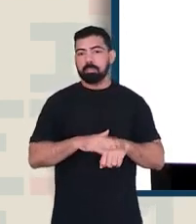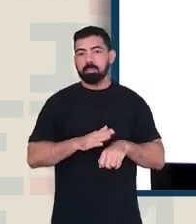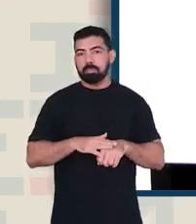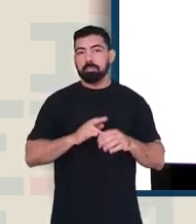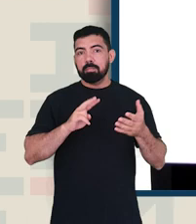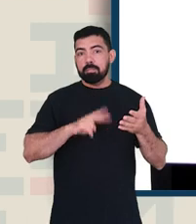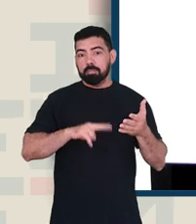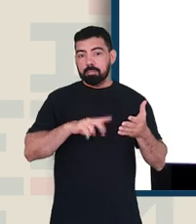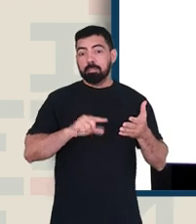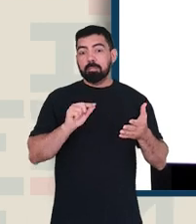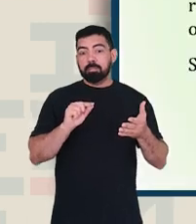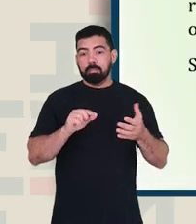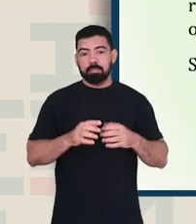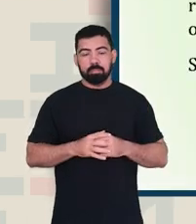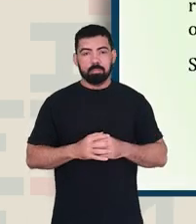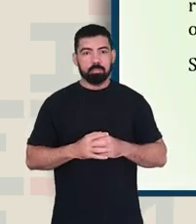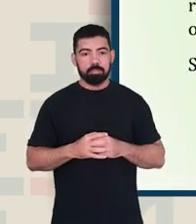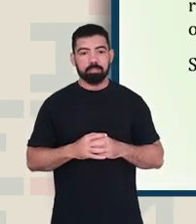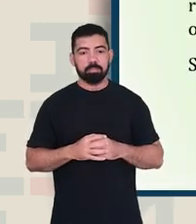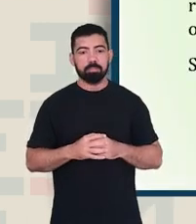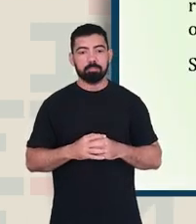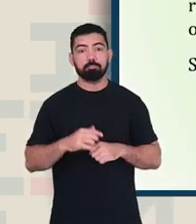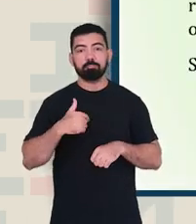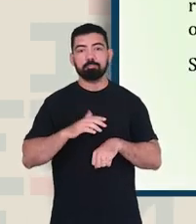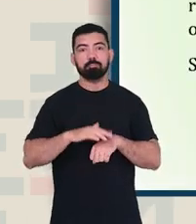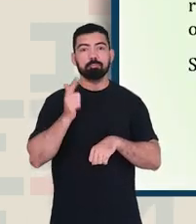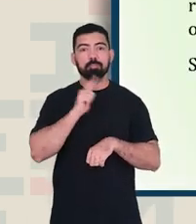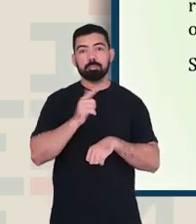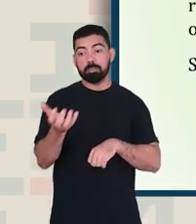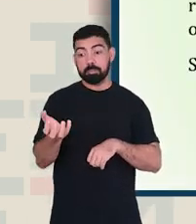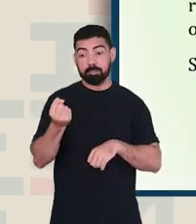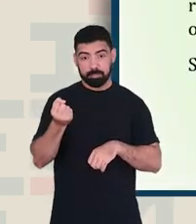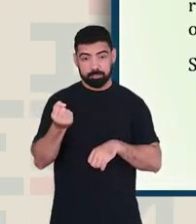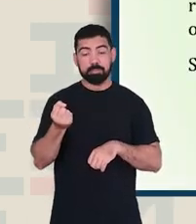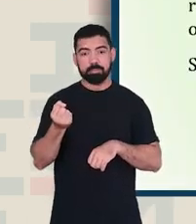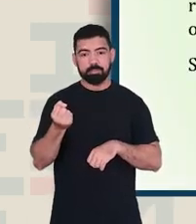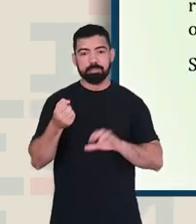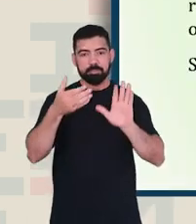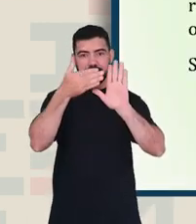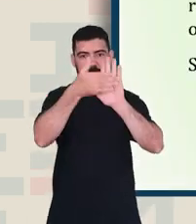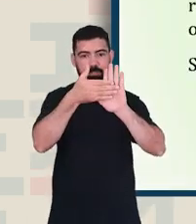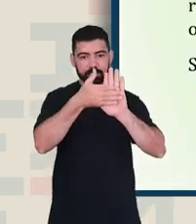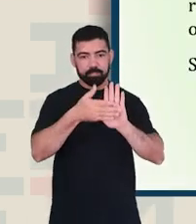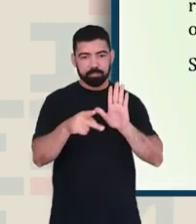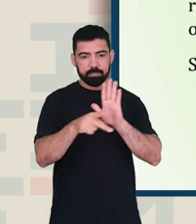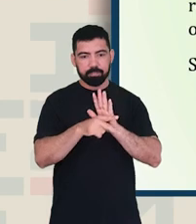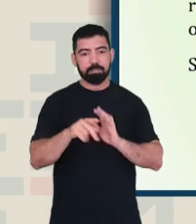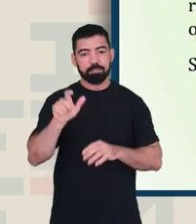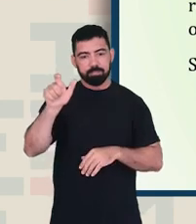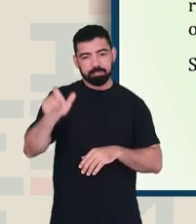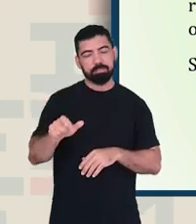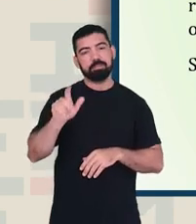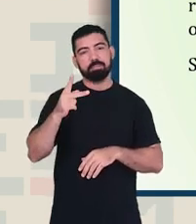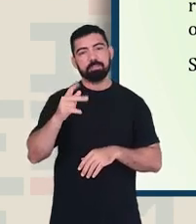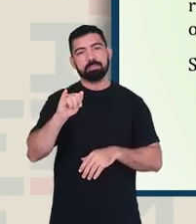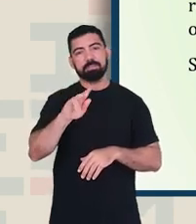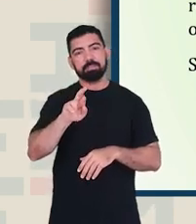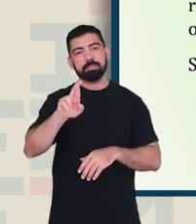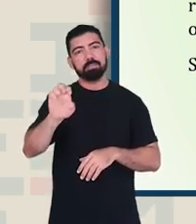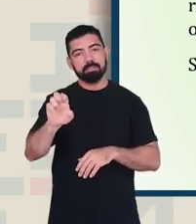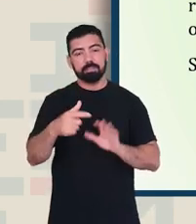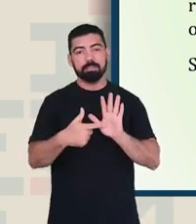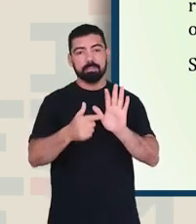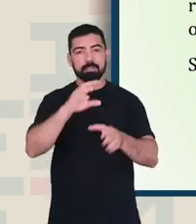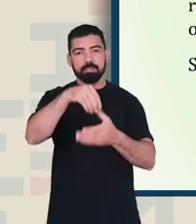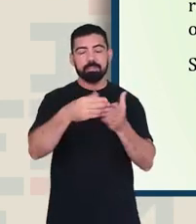pouquinho o que eu extraí dos textos do próprio Schaeffer, apresentados